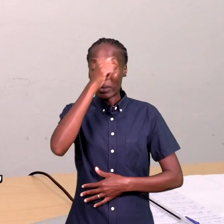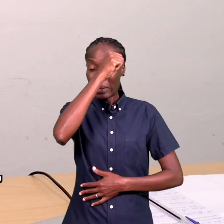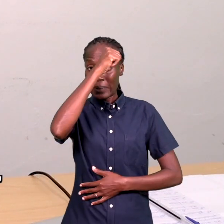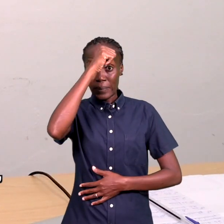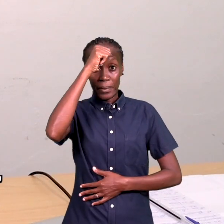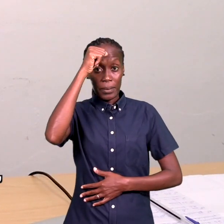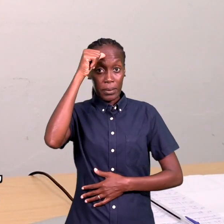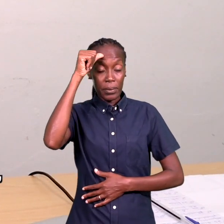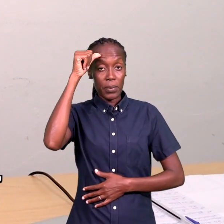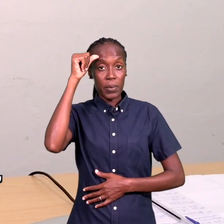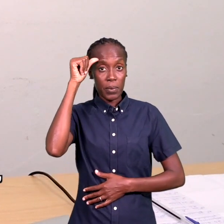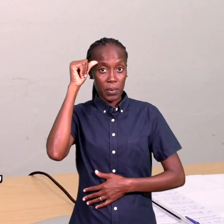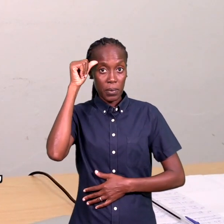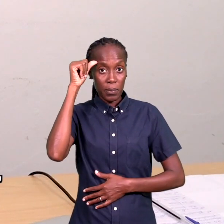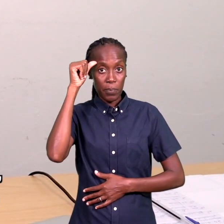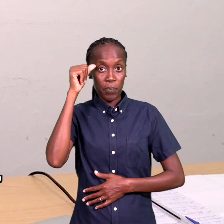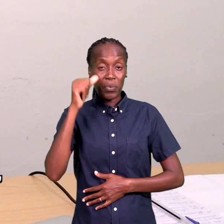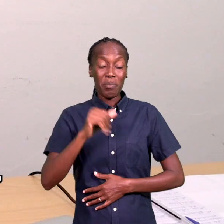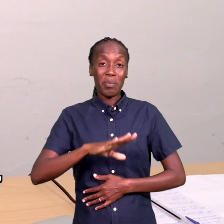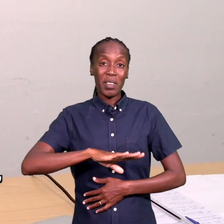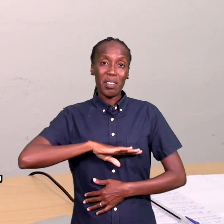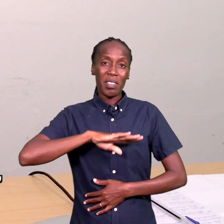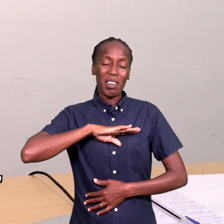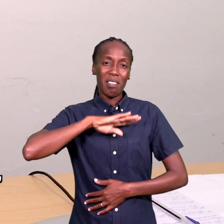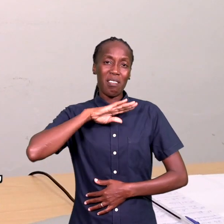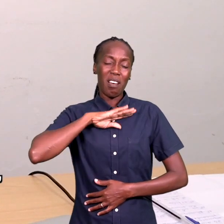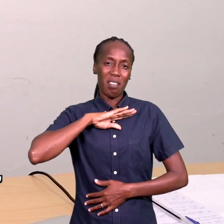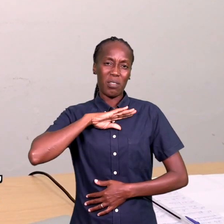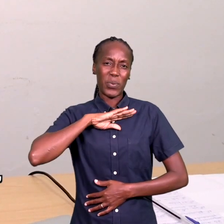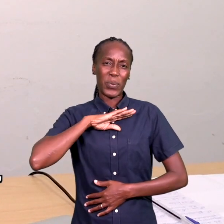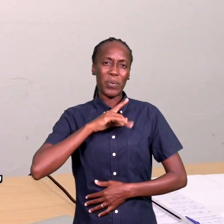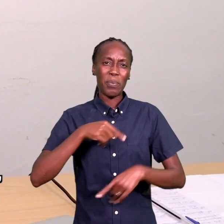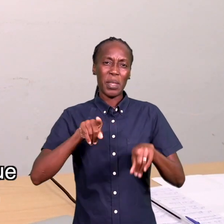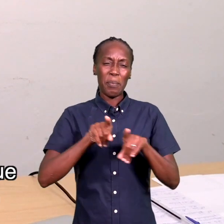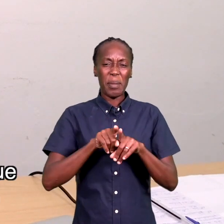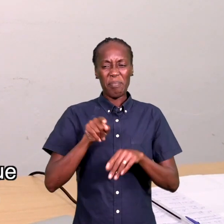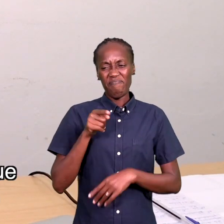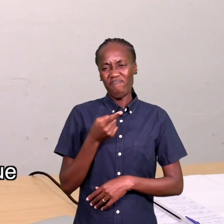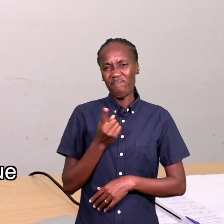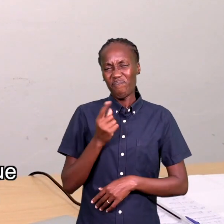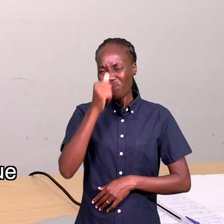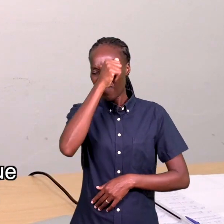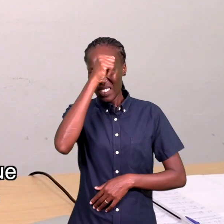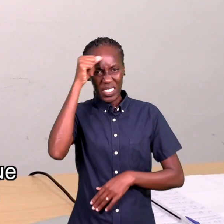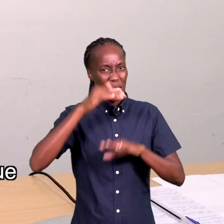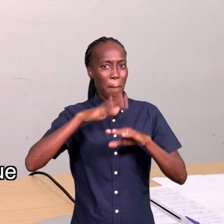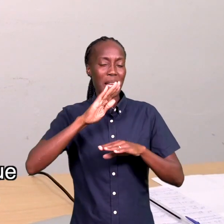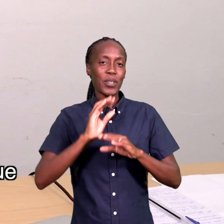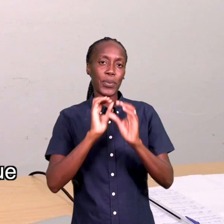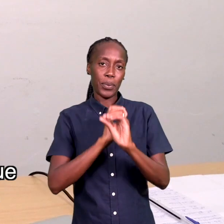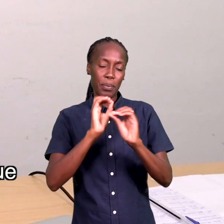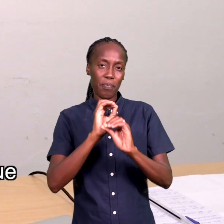não direi que foi fácil, mas também devido à idade, não foi tão difícil,